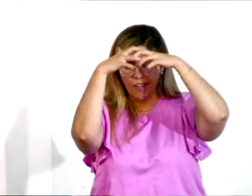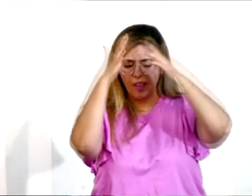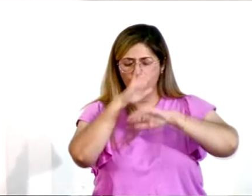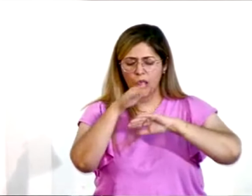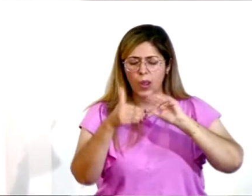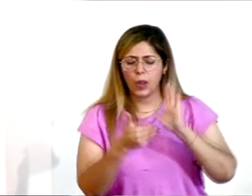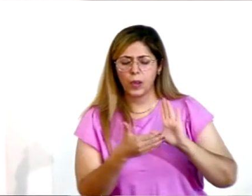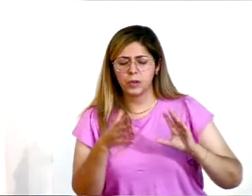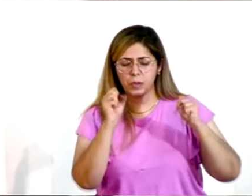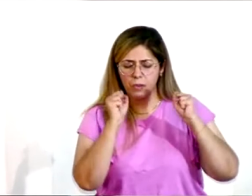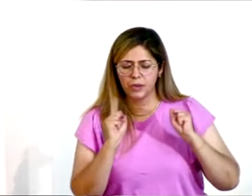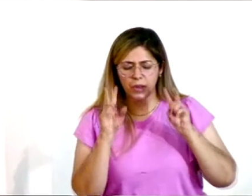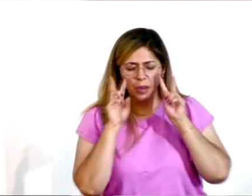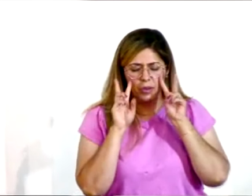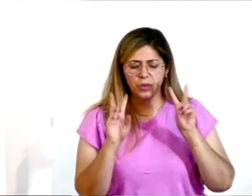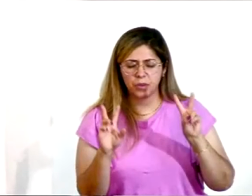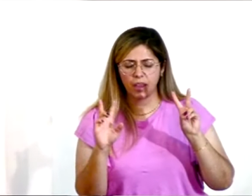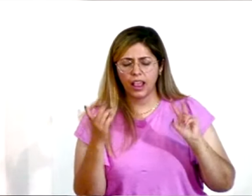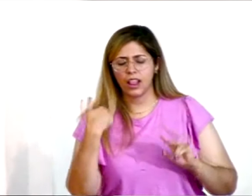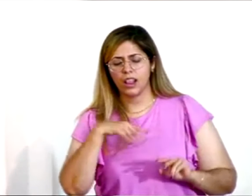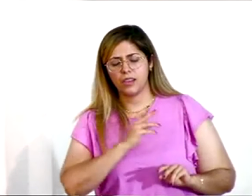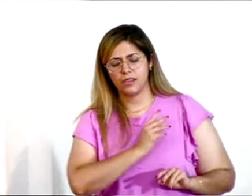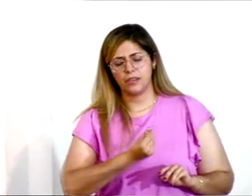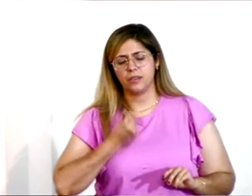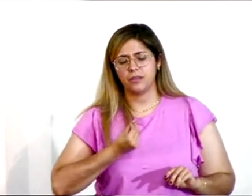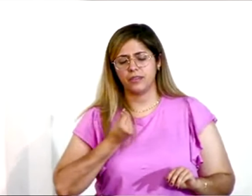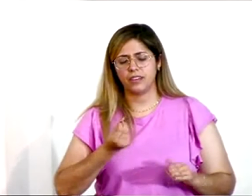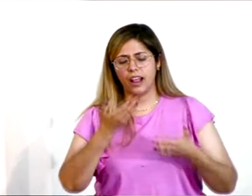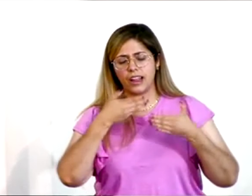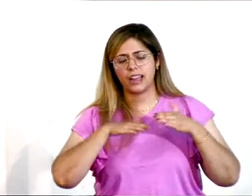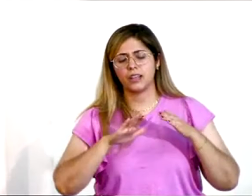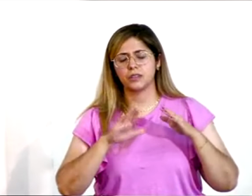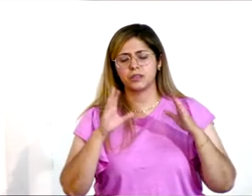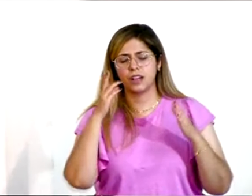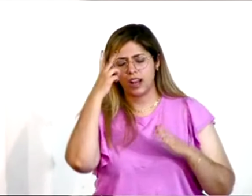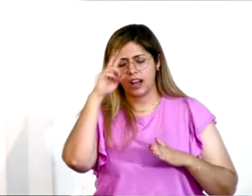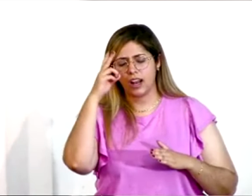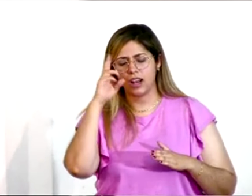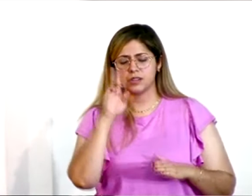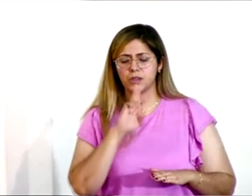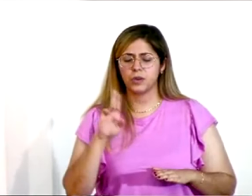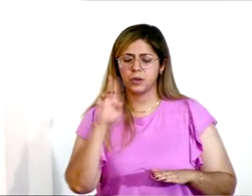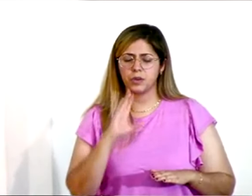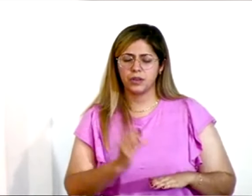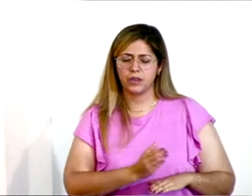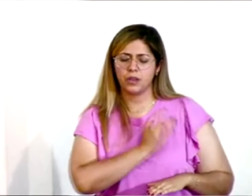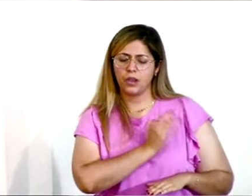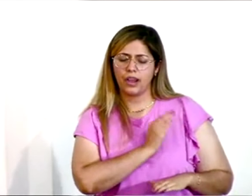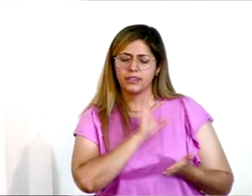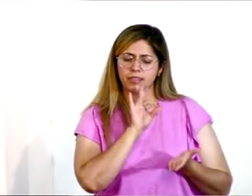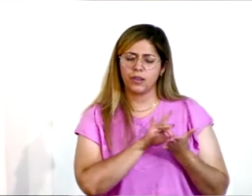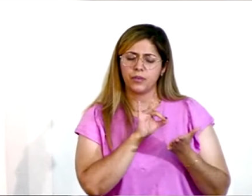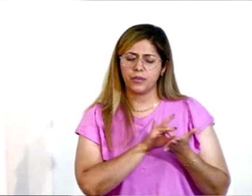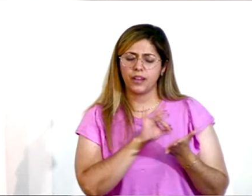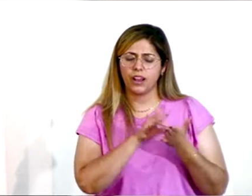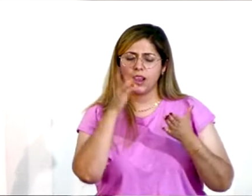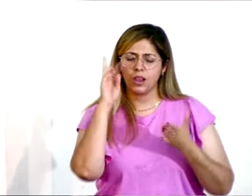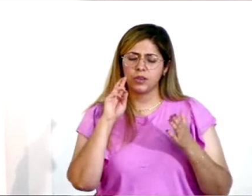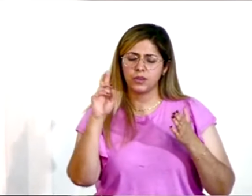possamos nos ver dentro desta passagem. Aplica ao nosso coração a verdade que o Senhor